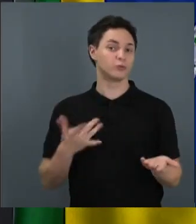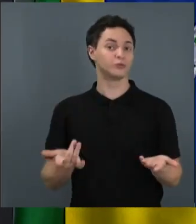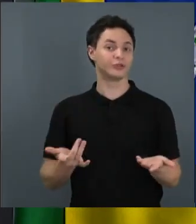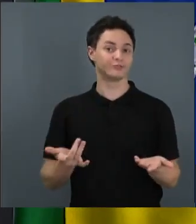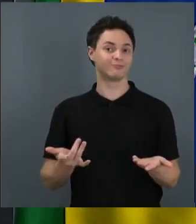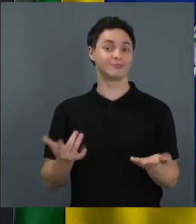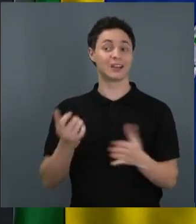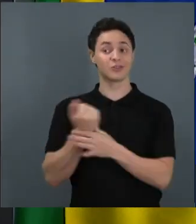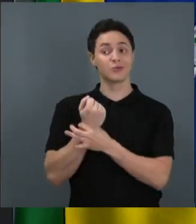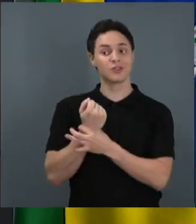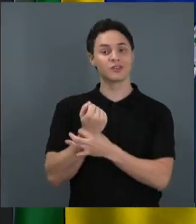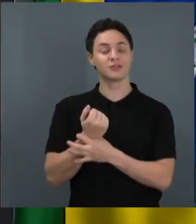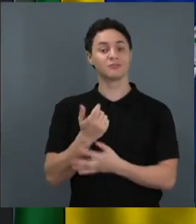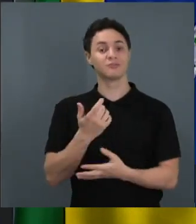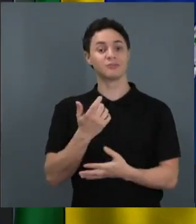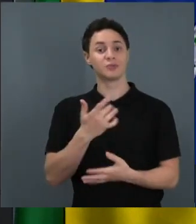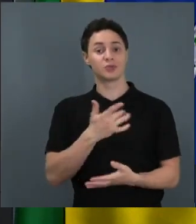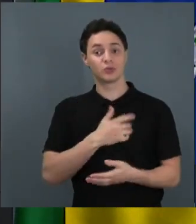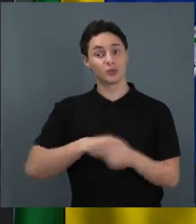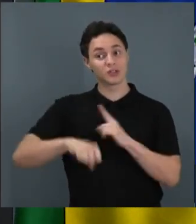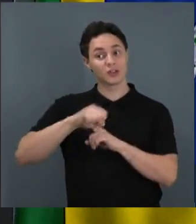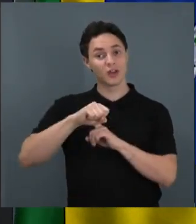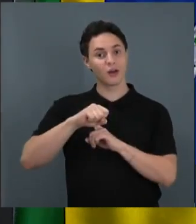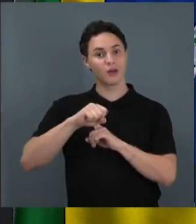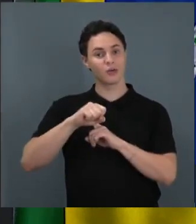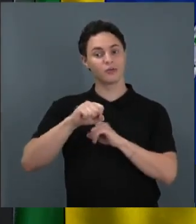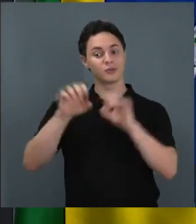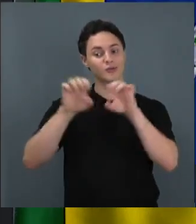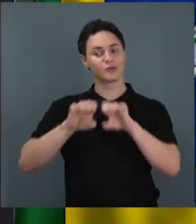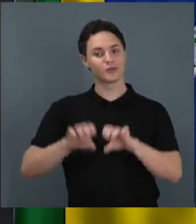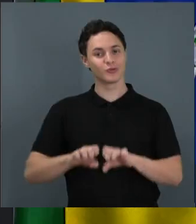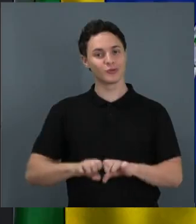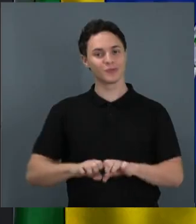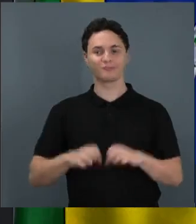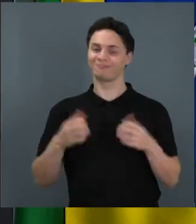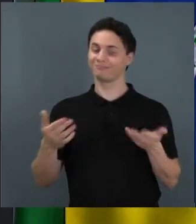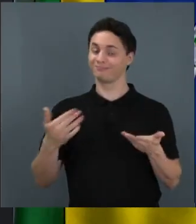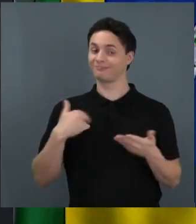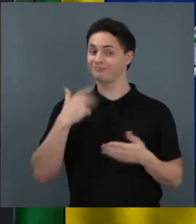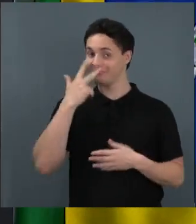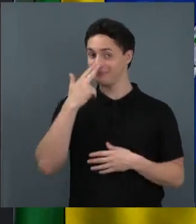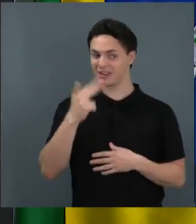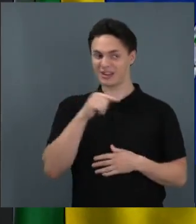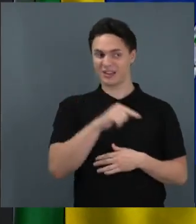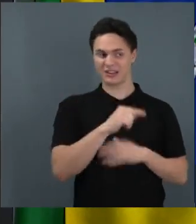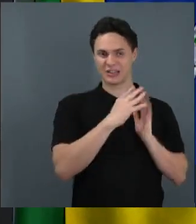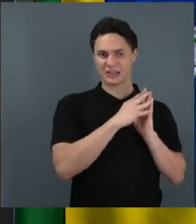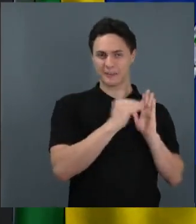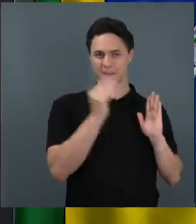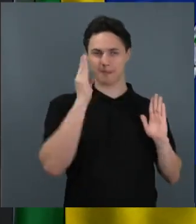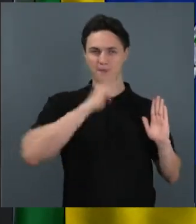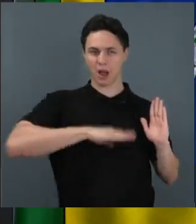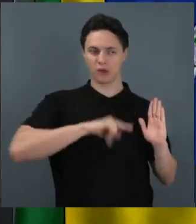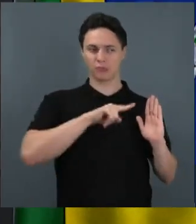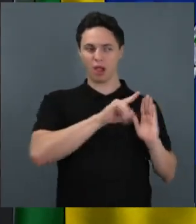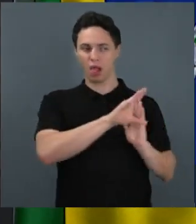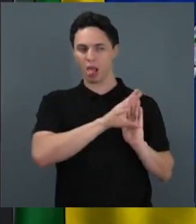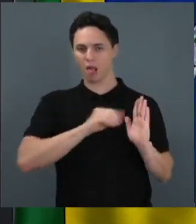área social, como a infraestrutura. Me parece que os maus exemplos precisam